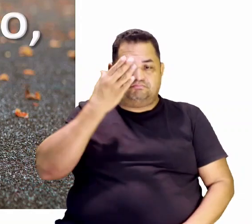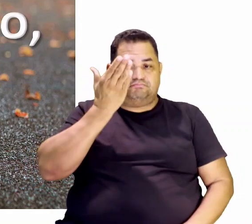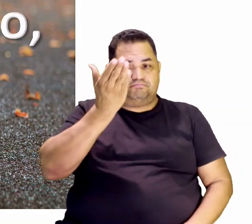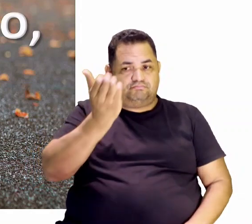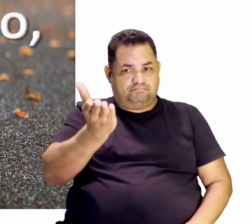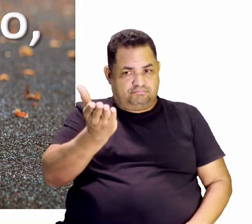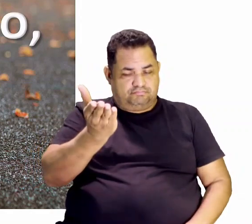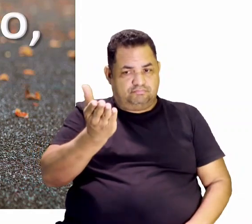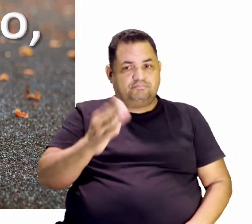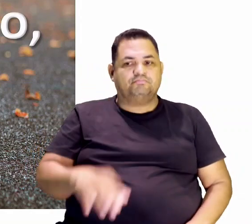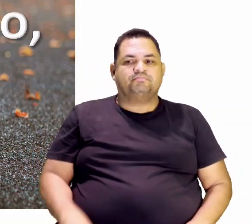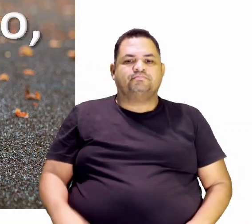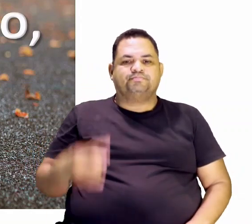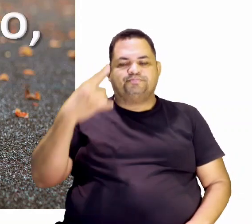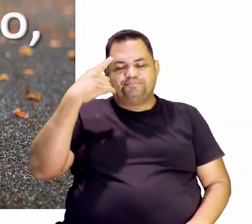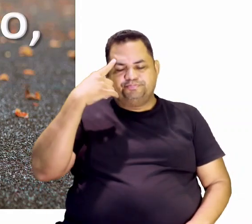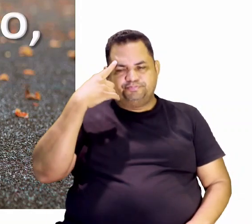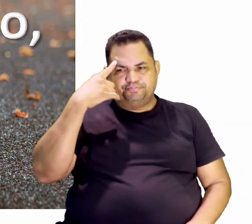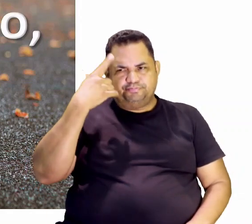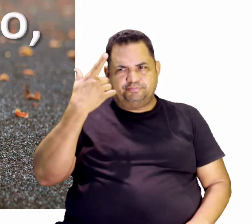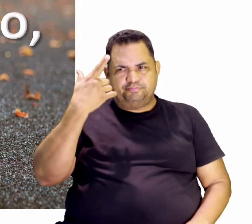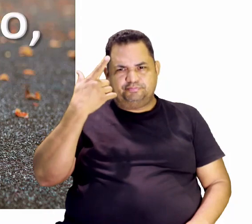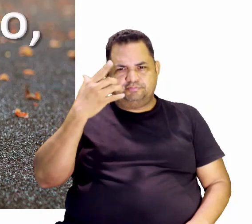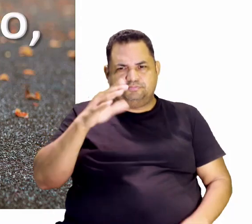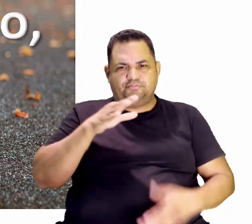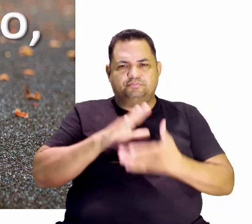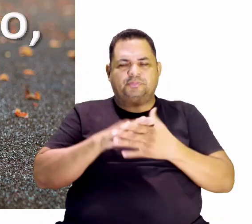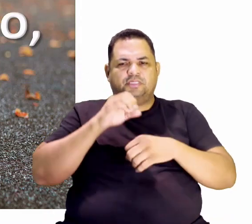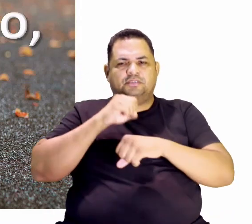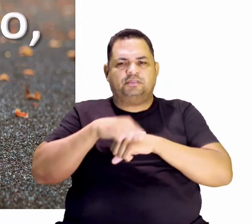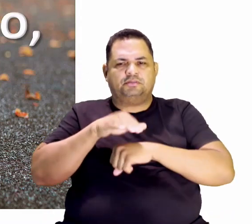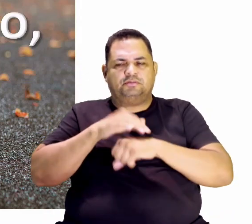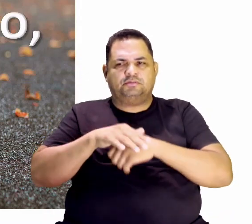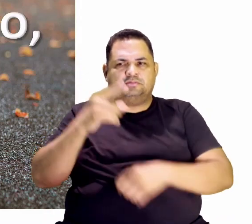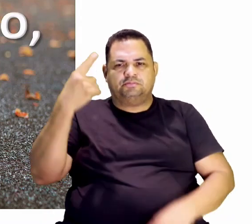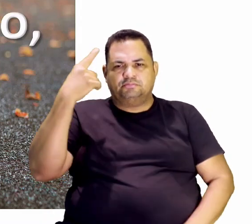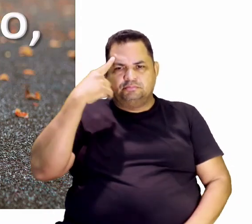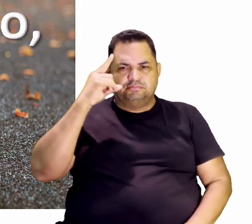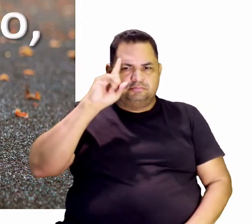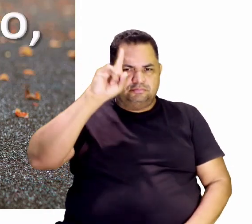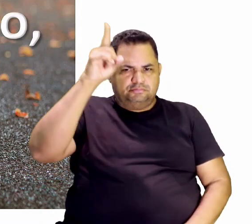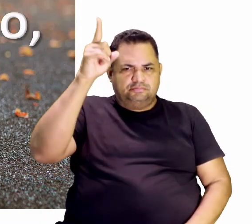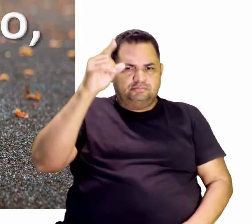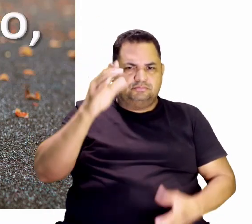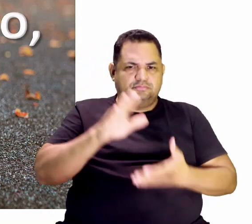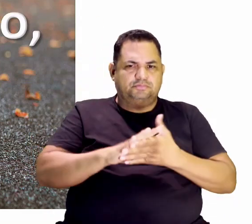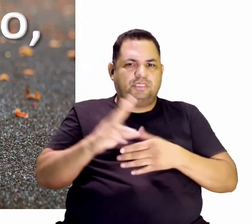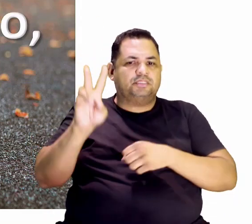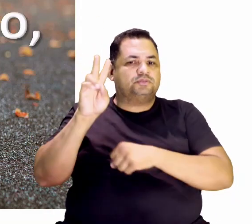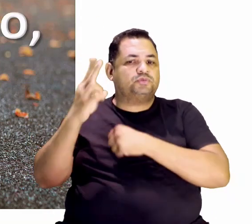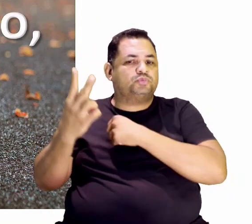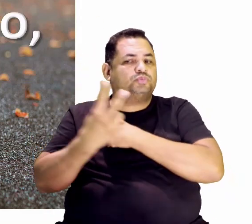pensando em te dar dicas, ideias, né? Para você cuidar mais de